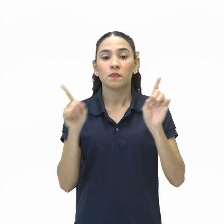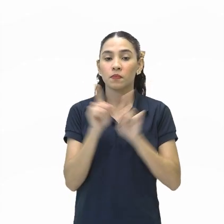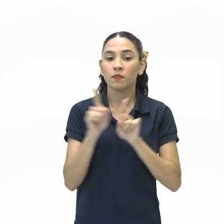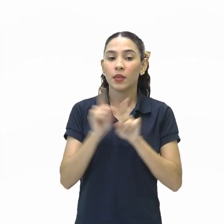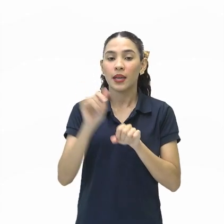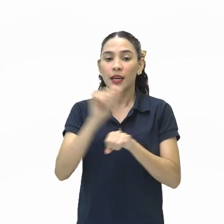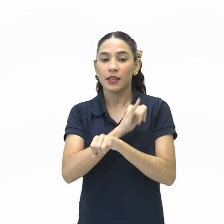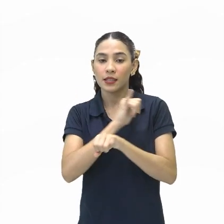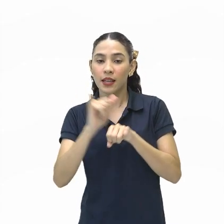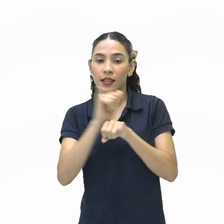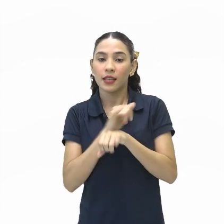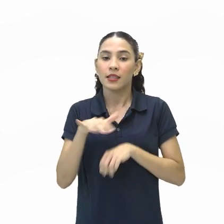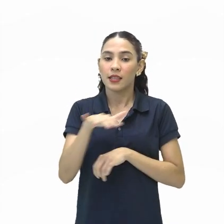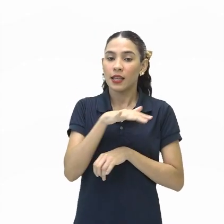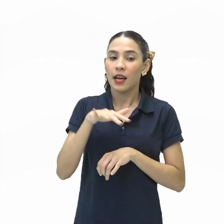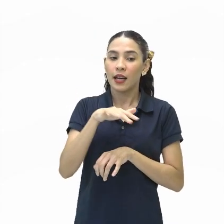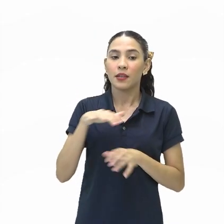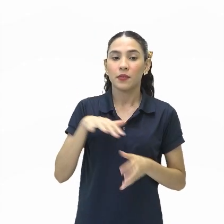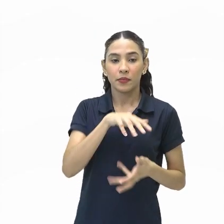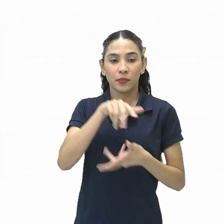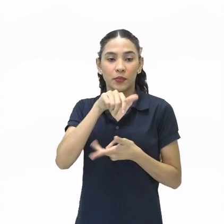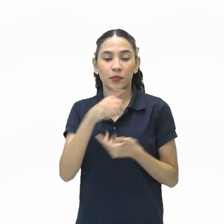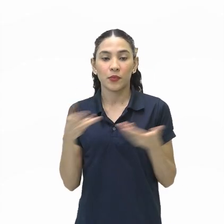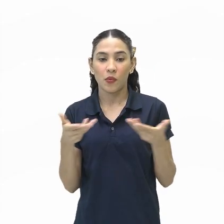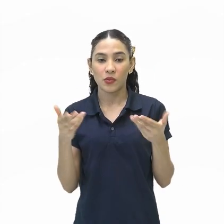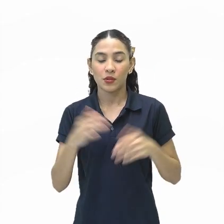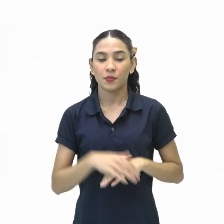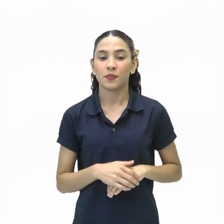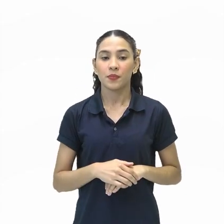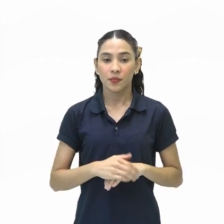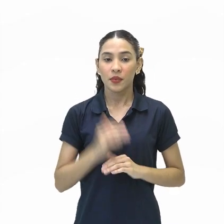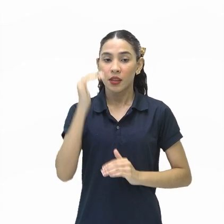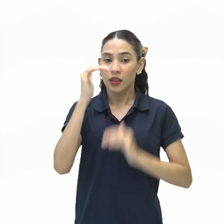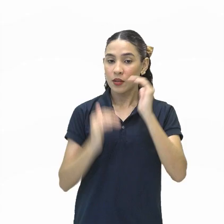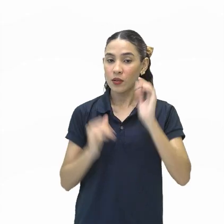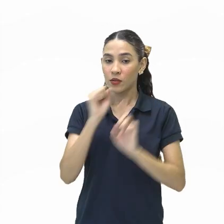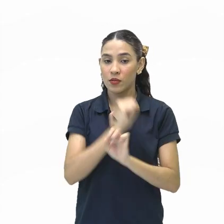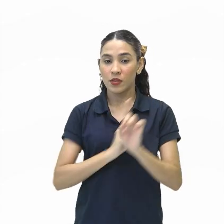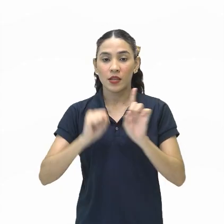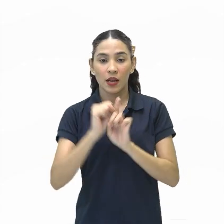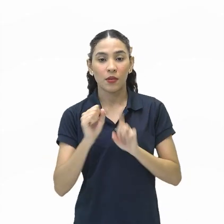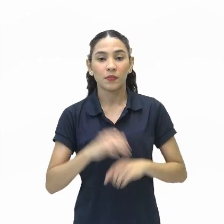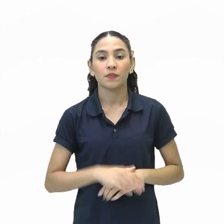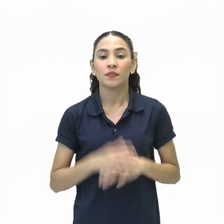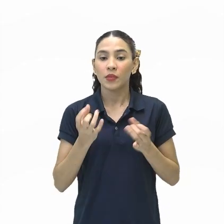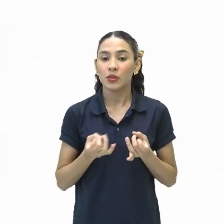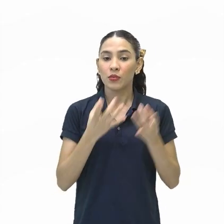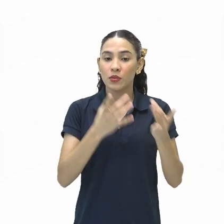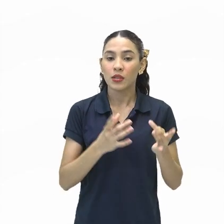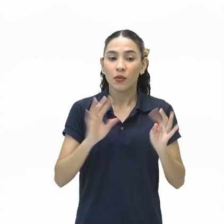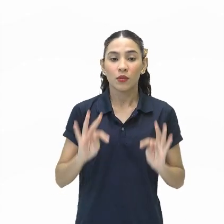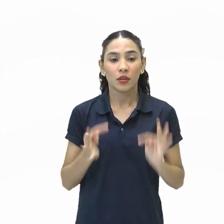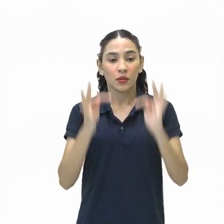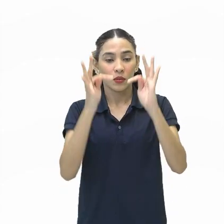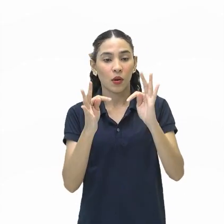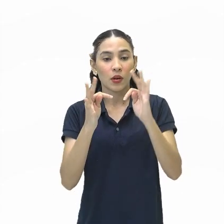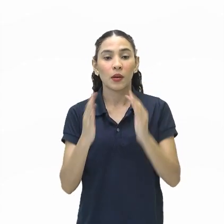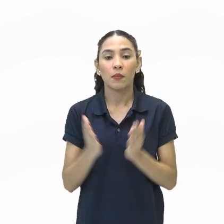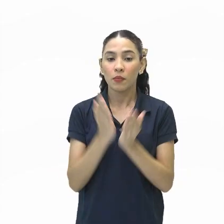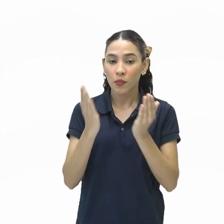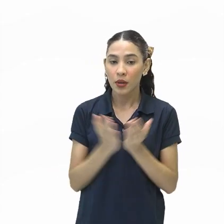e configurações de mercado no mundo atual. Desigualdade social, exclusão digital